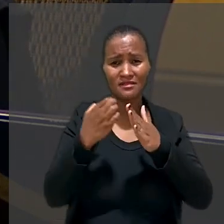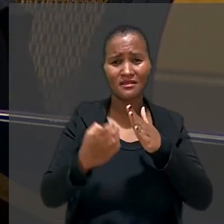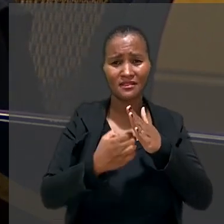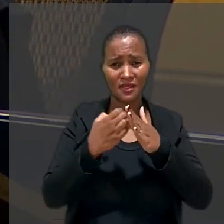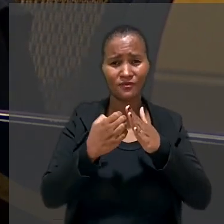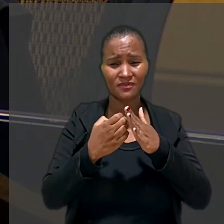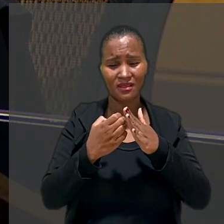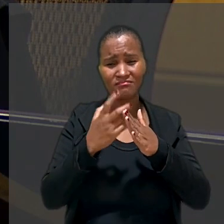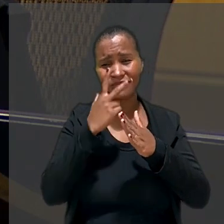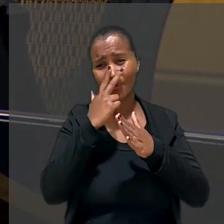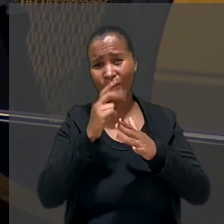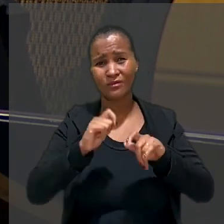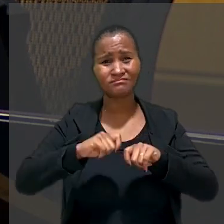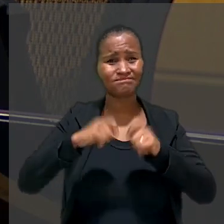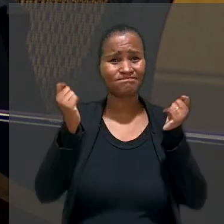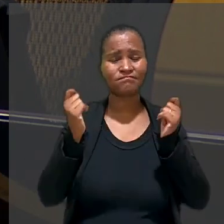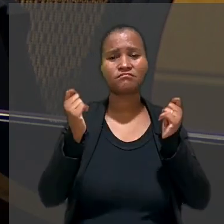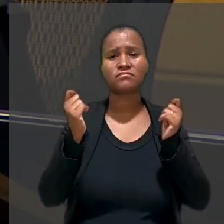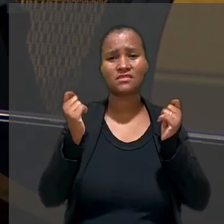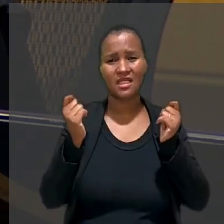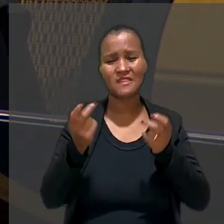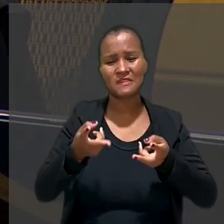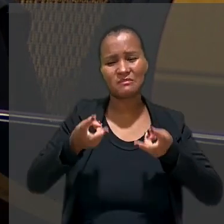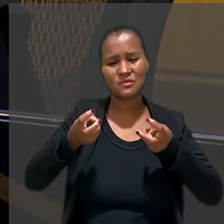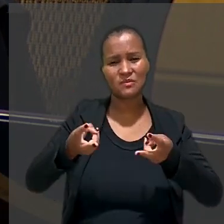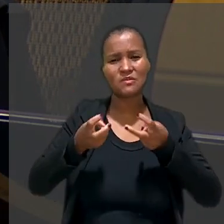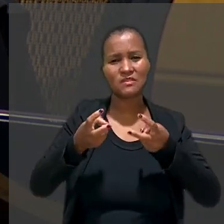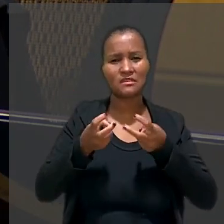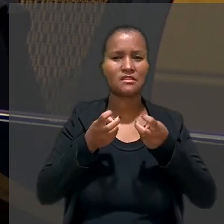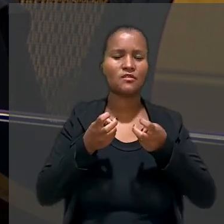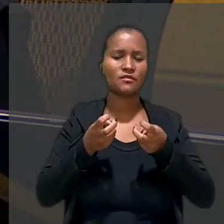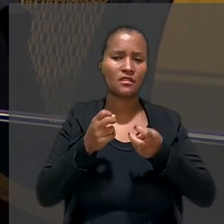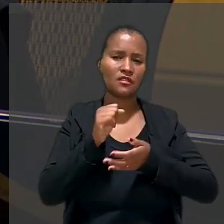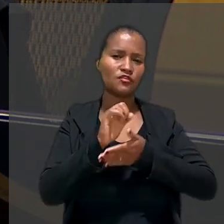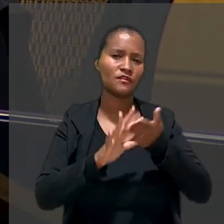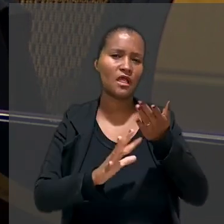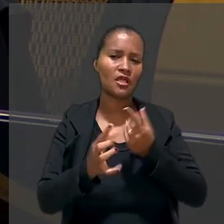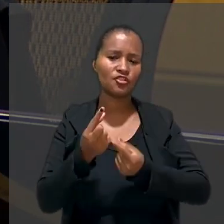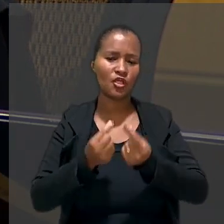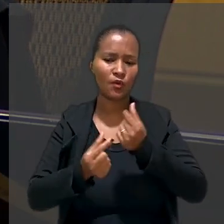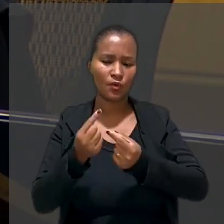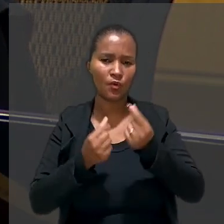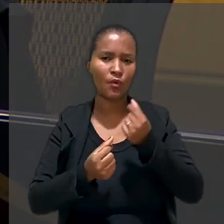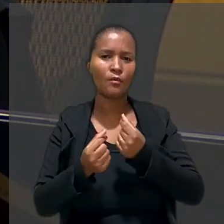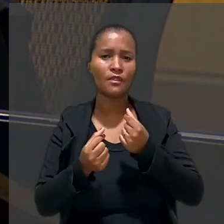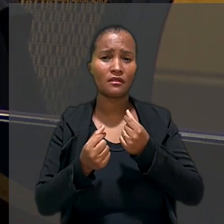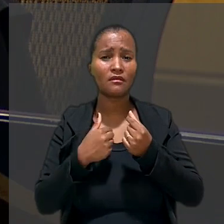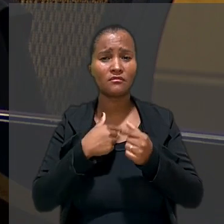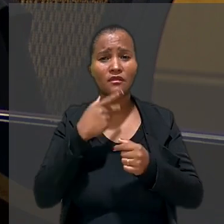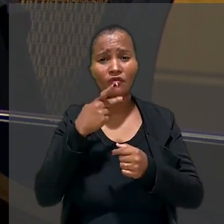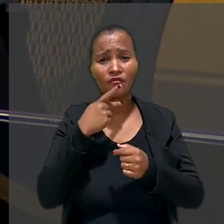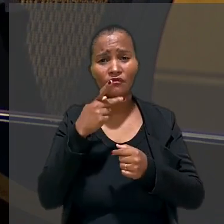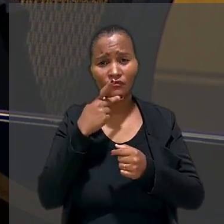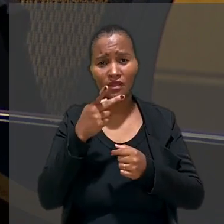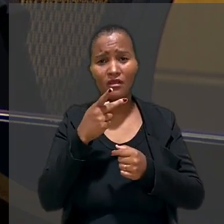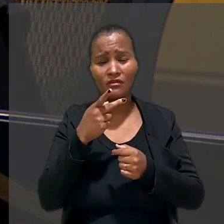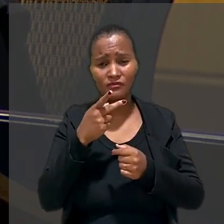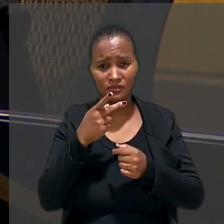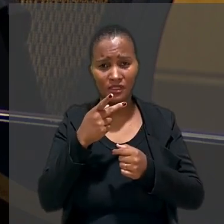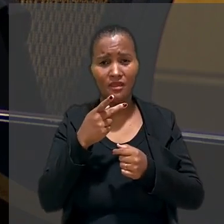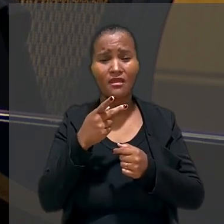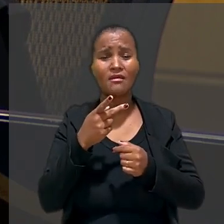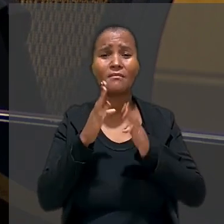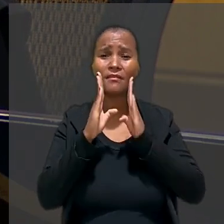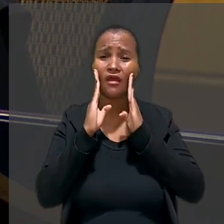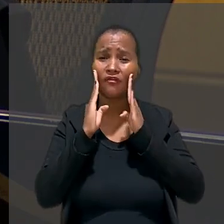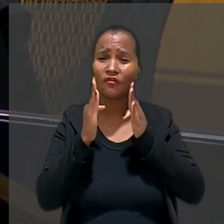e, consequentemente, tornaria inviável a exploração da atividade econômica. E digo isso, presidente, para